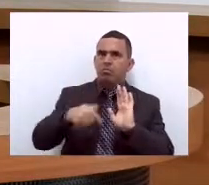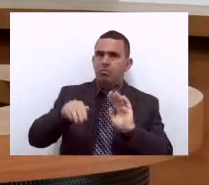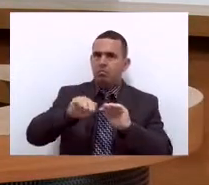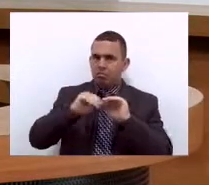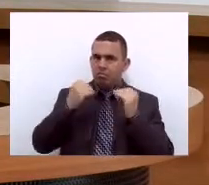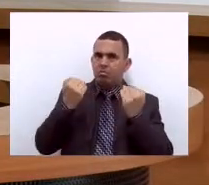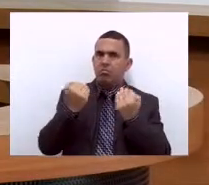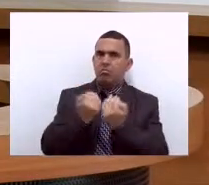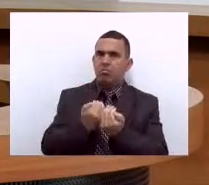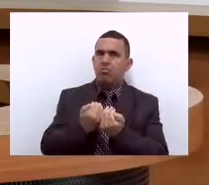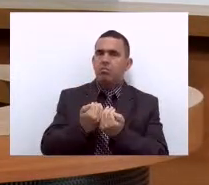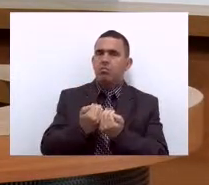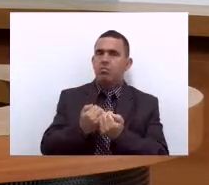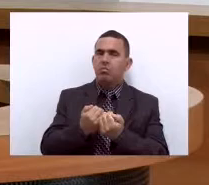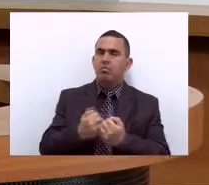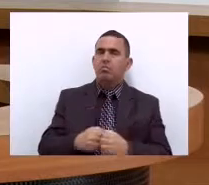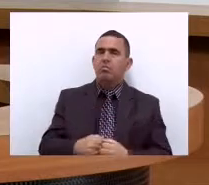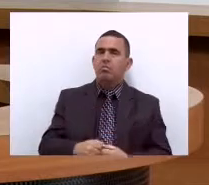casa,